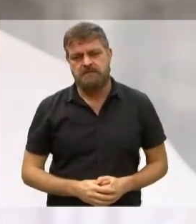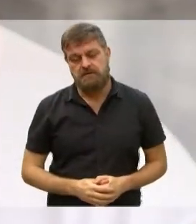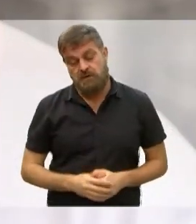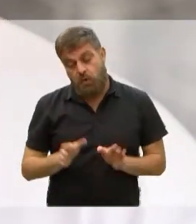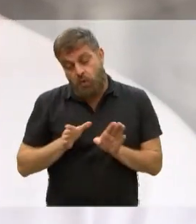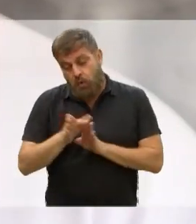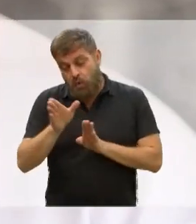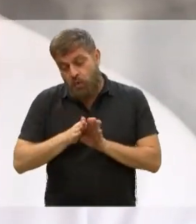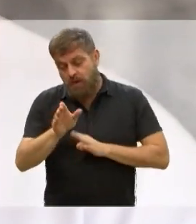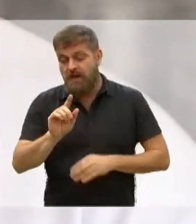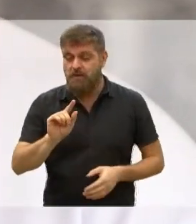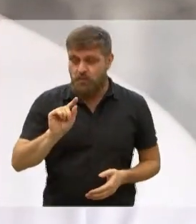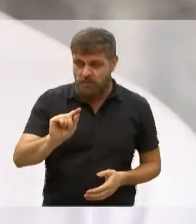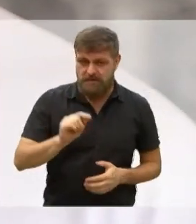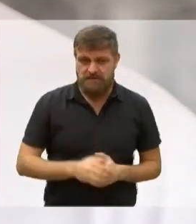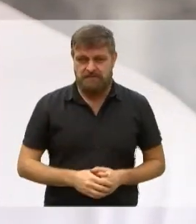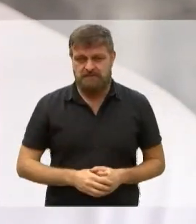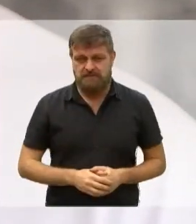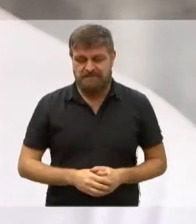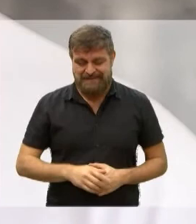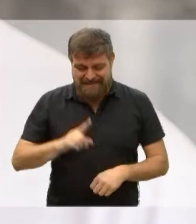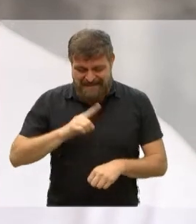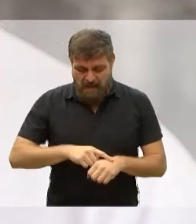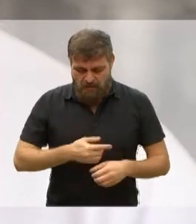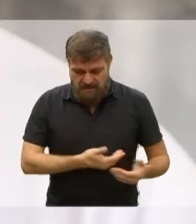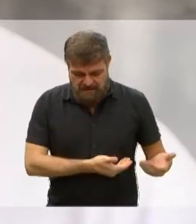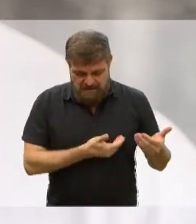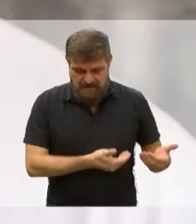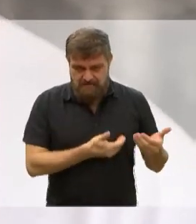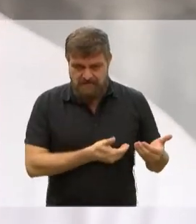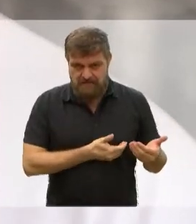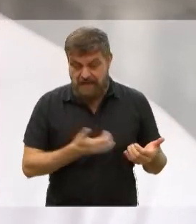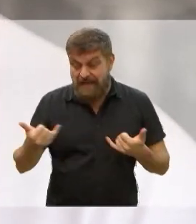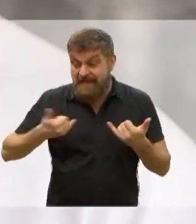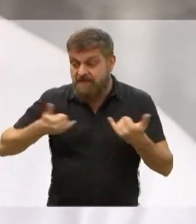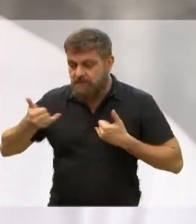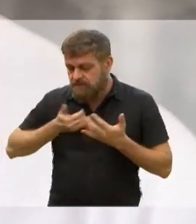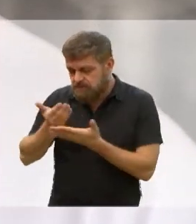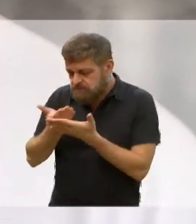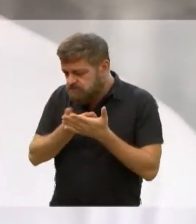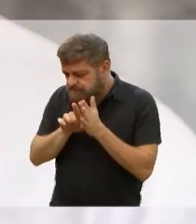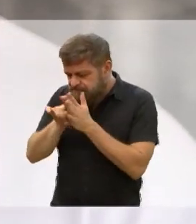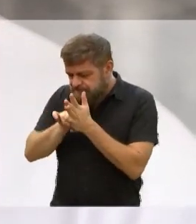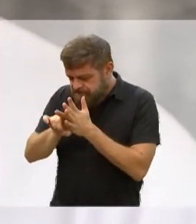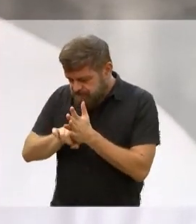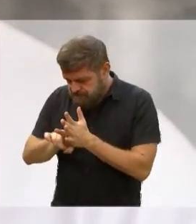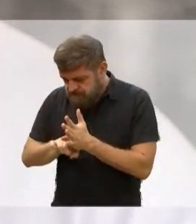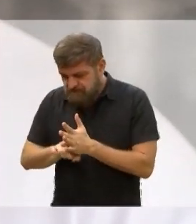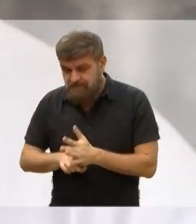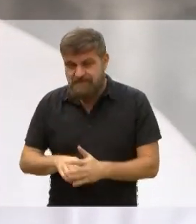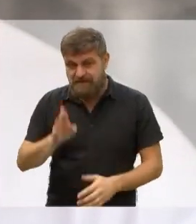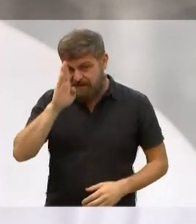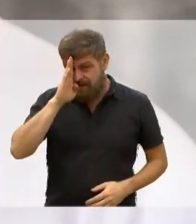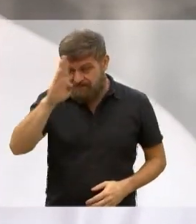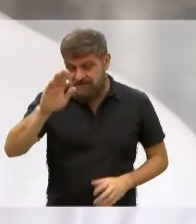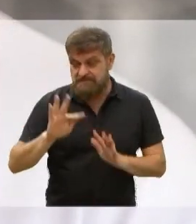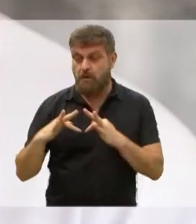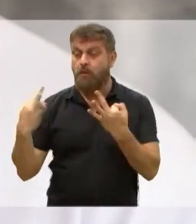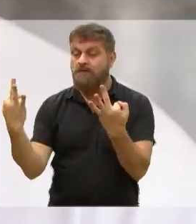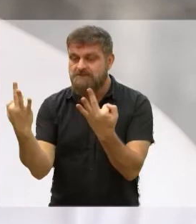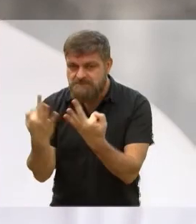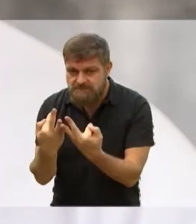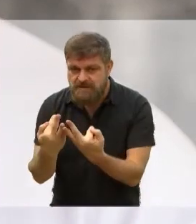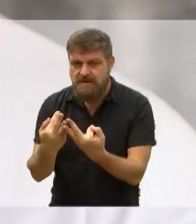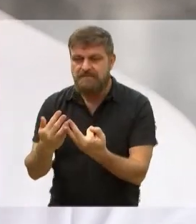Seria o que eu faço desde o nascimento do Rafa, buscar informações, principalmente com